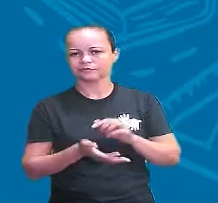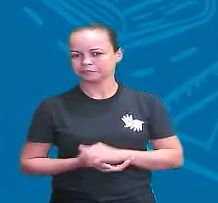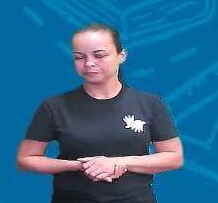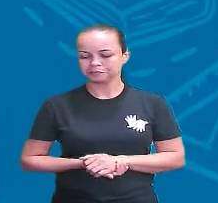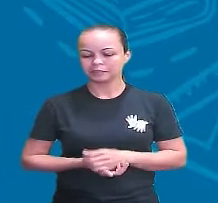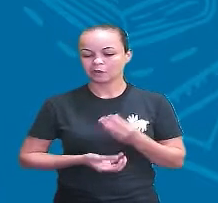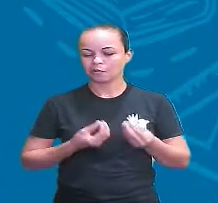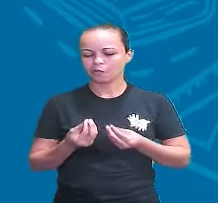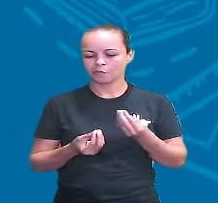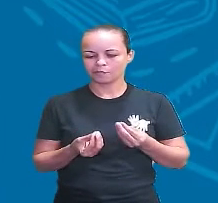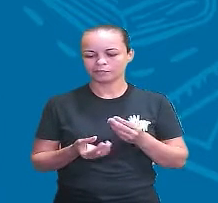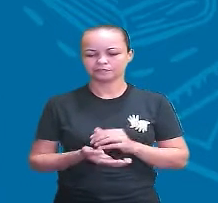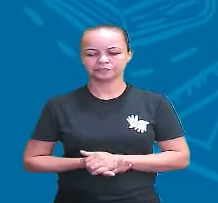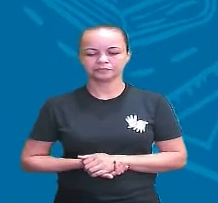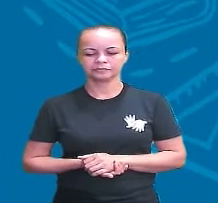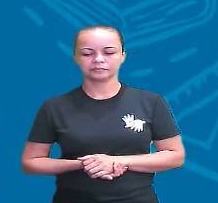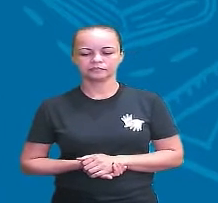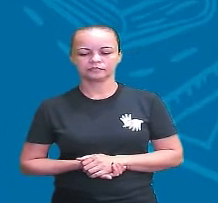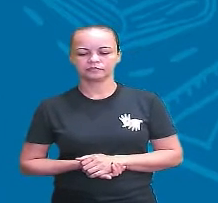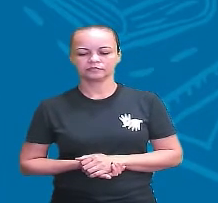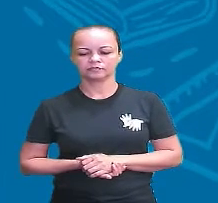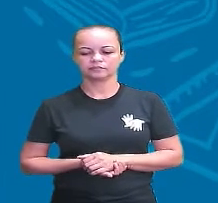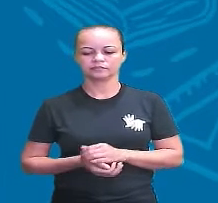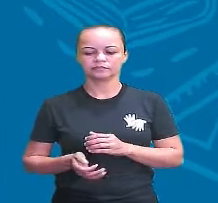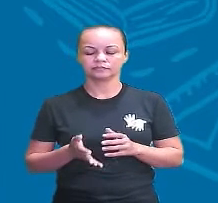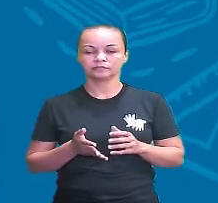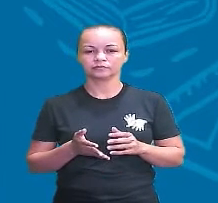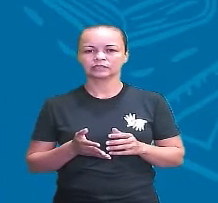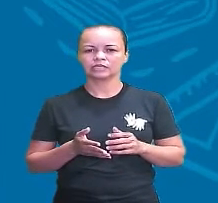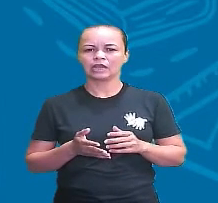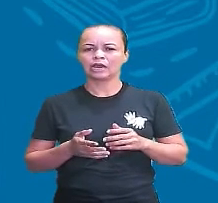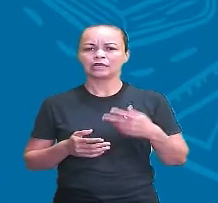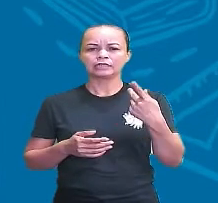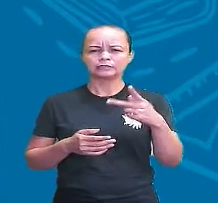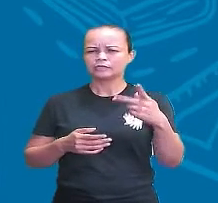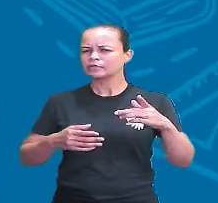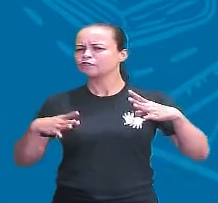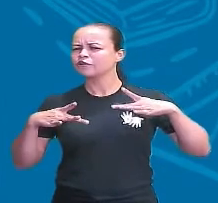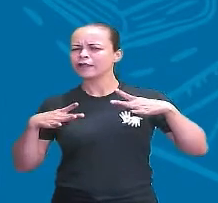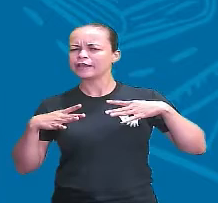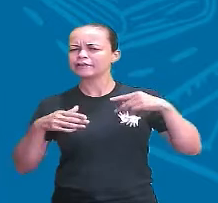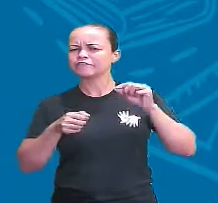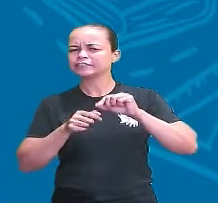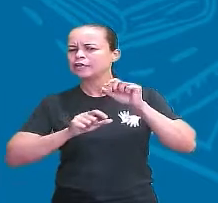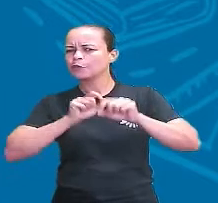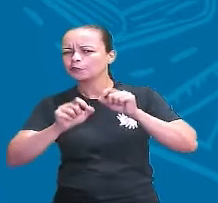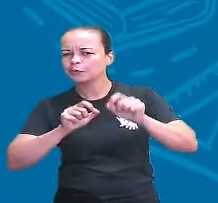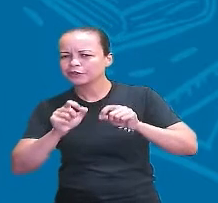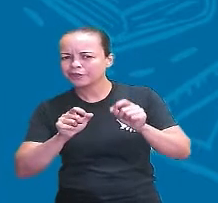What are you? Lembra a estrutura aí de pergunta para o verbo to be? Então,